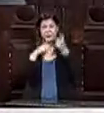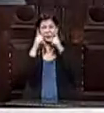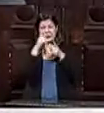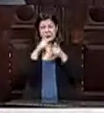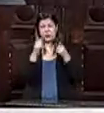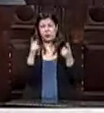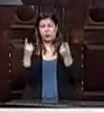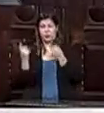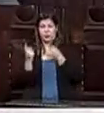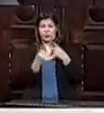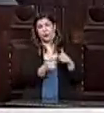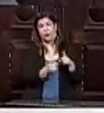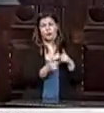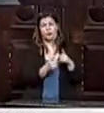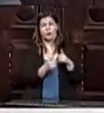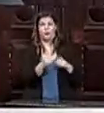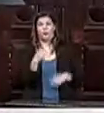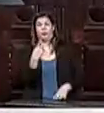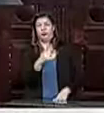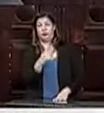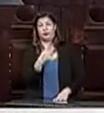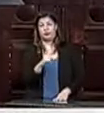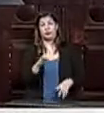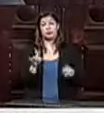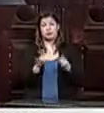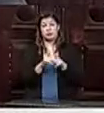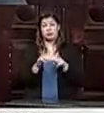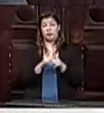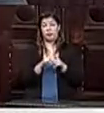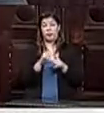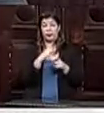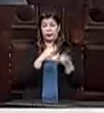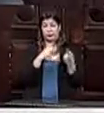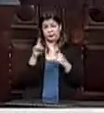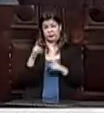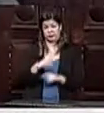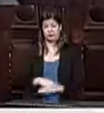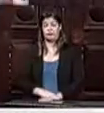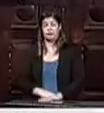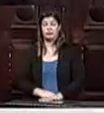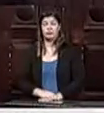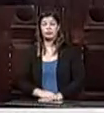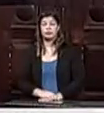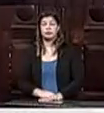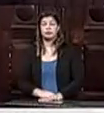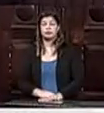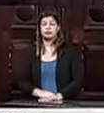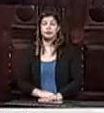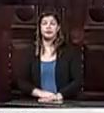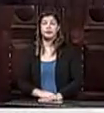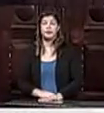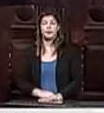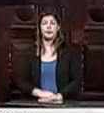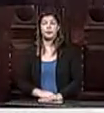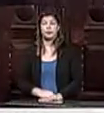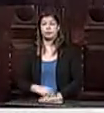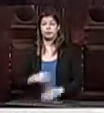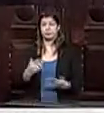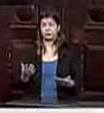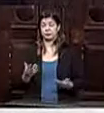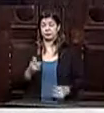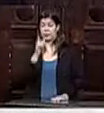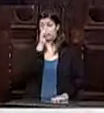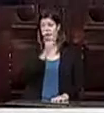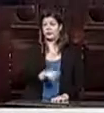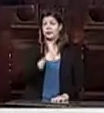radical e outra também na direita radical. Não ele, o eleitor, mas